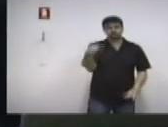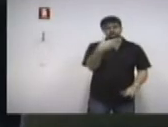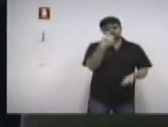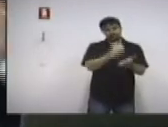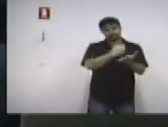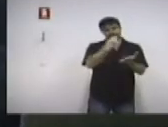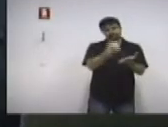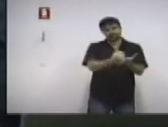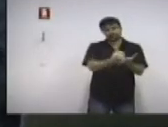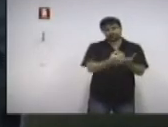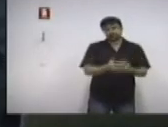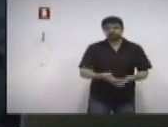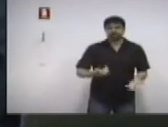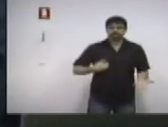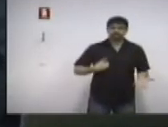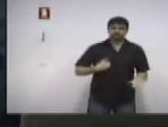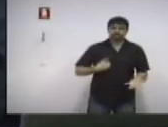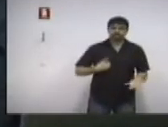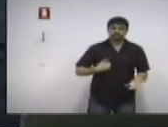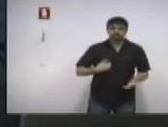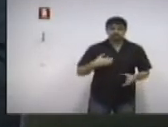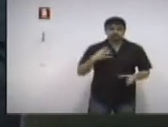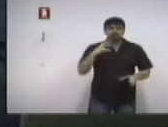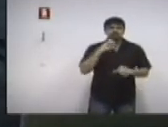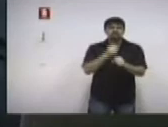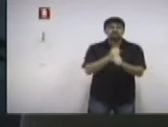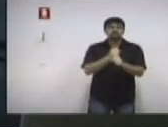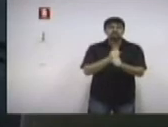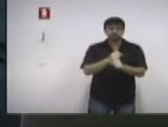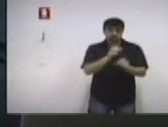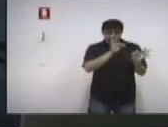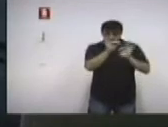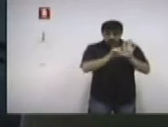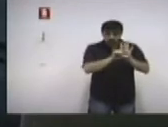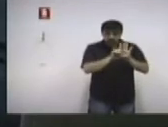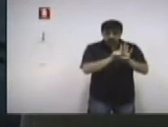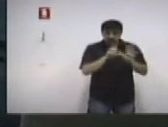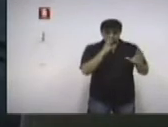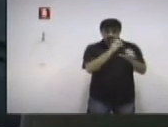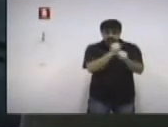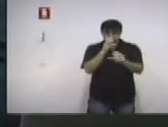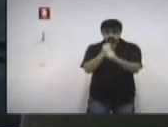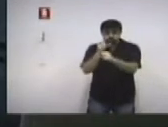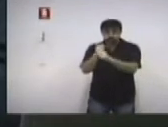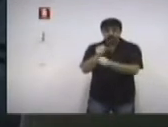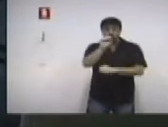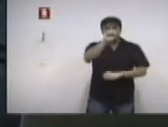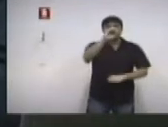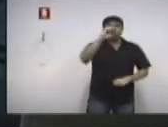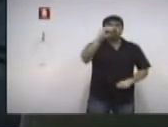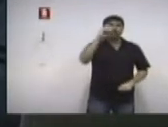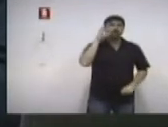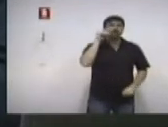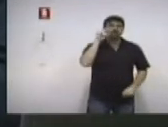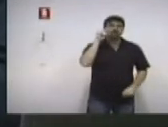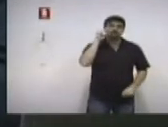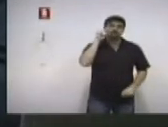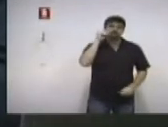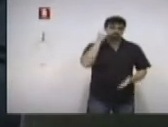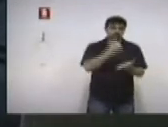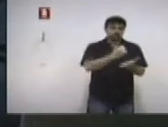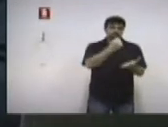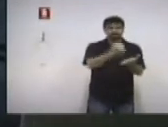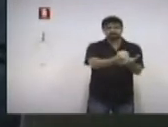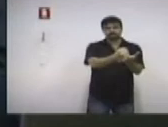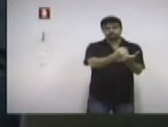de Teoricamente 80 cargos que vão onerar de maneira substancial a folha de